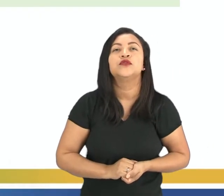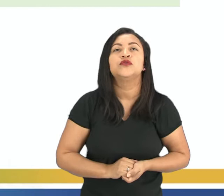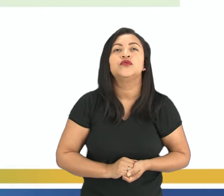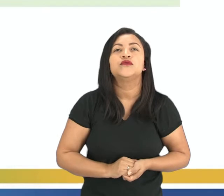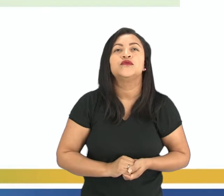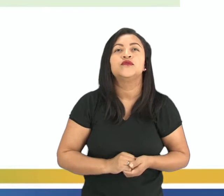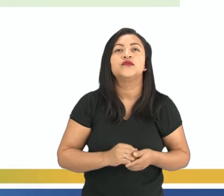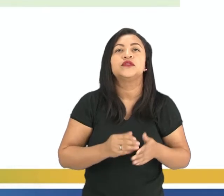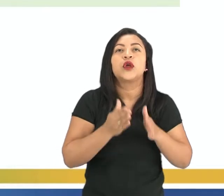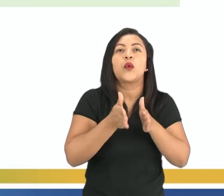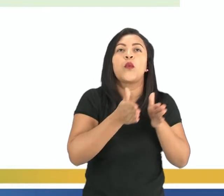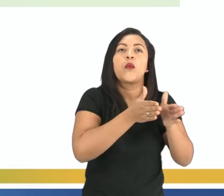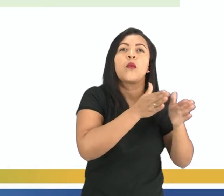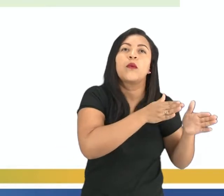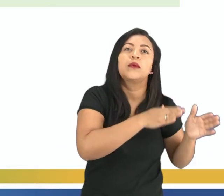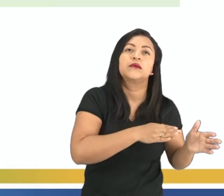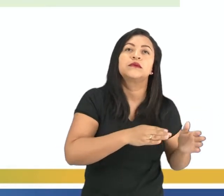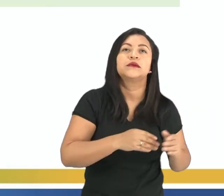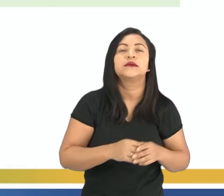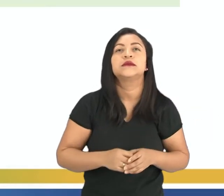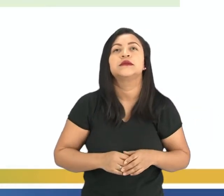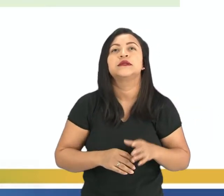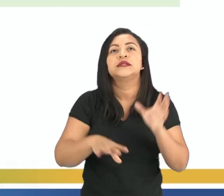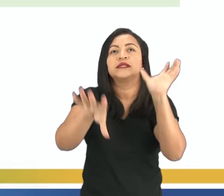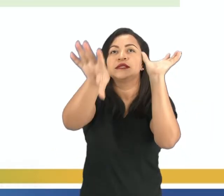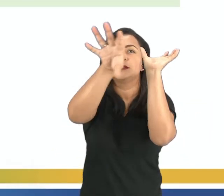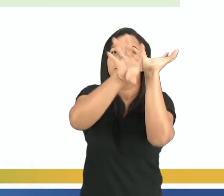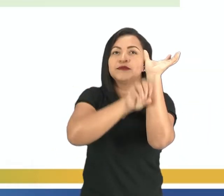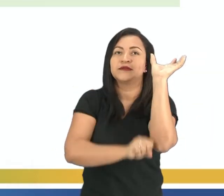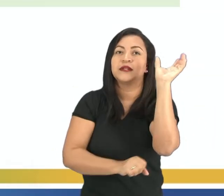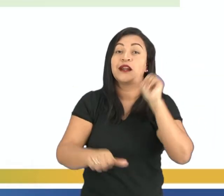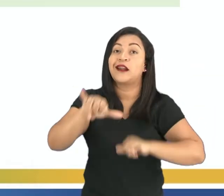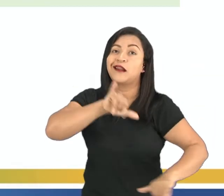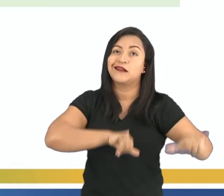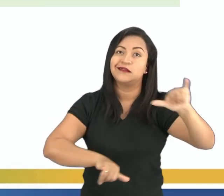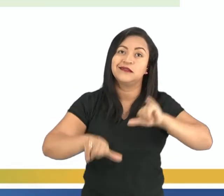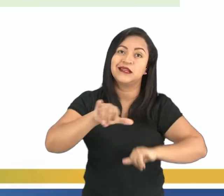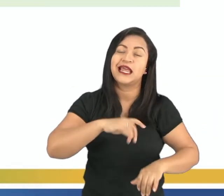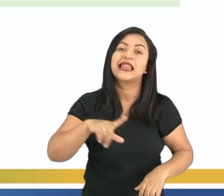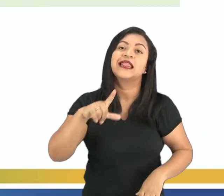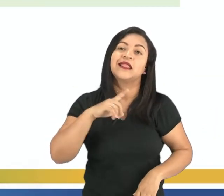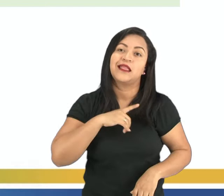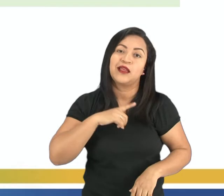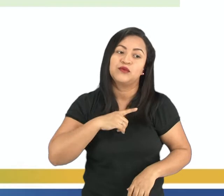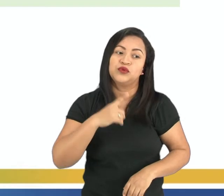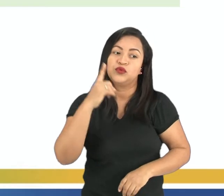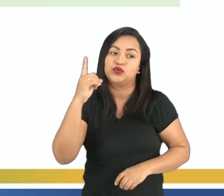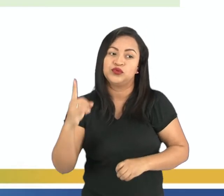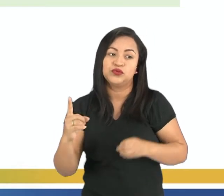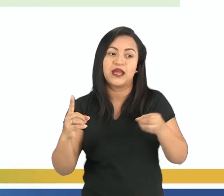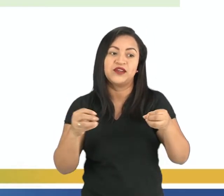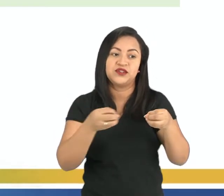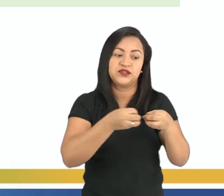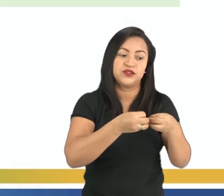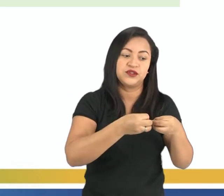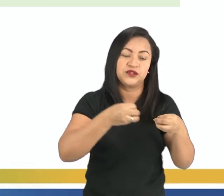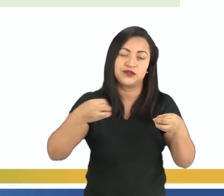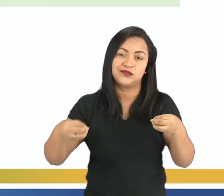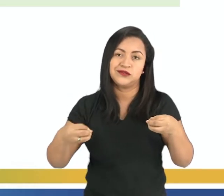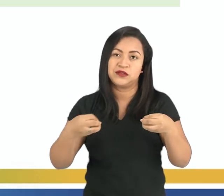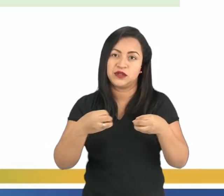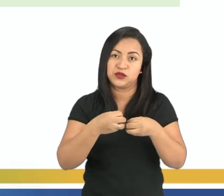que está relacionada com o processo de fotossíntese. Então, nós temos os reagentes que vão reagir e vão dar origem